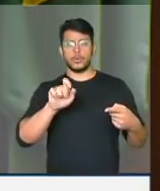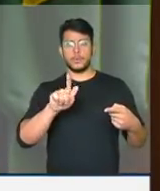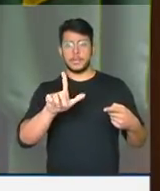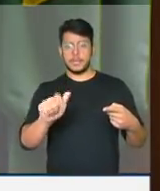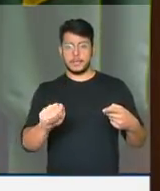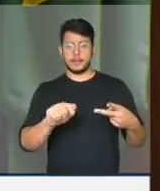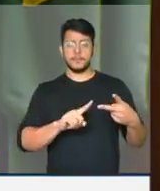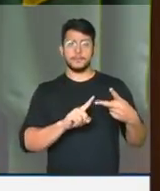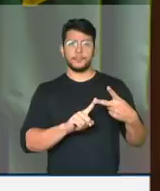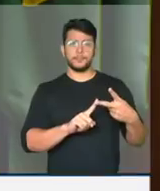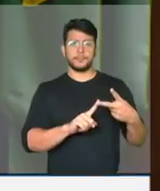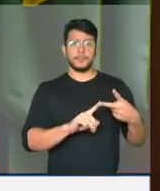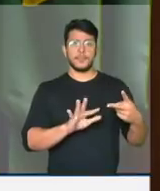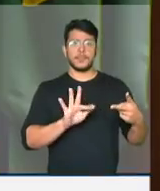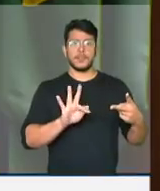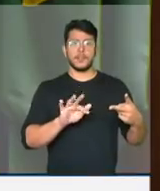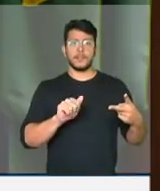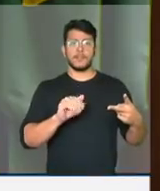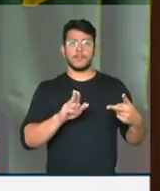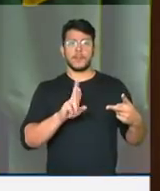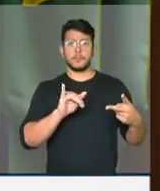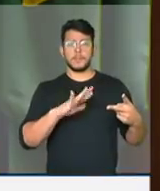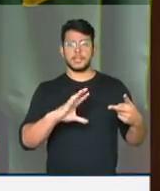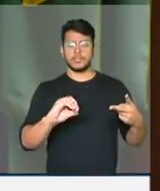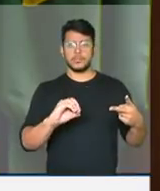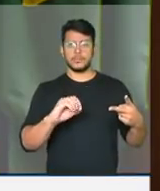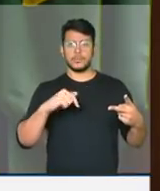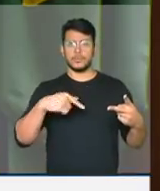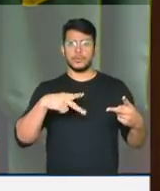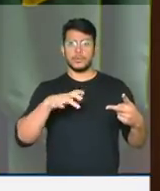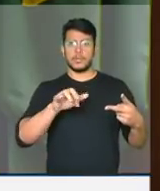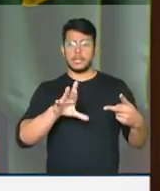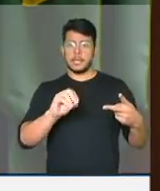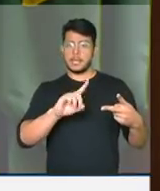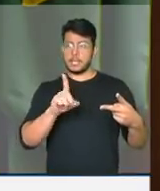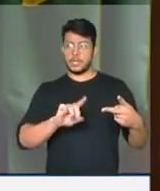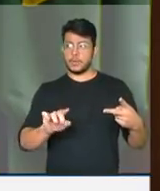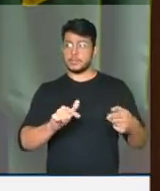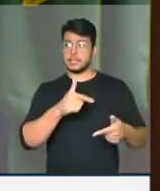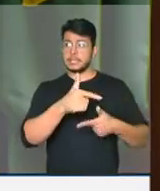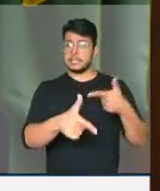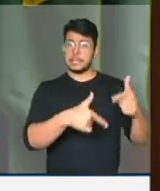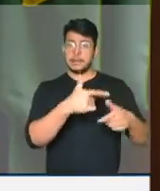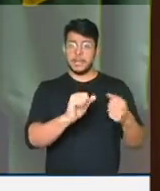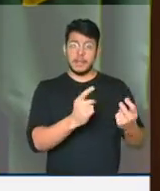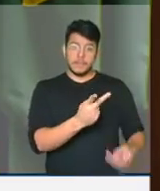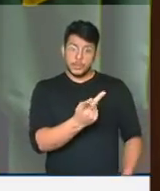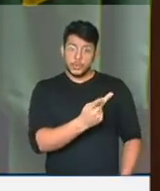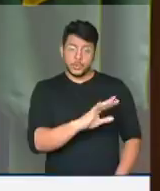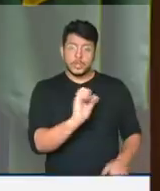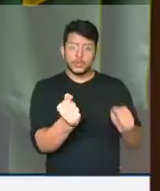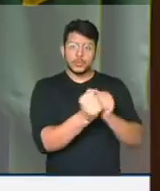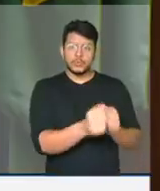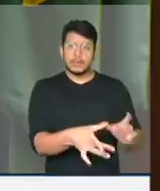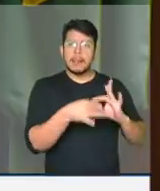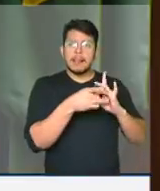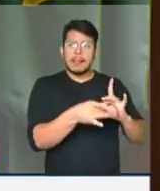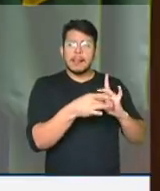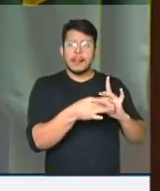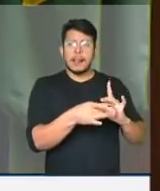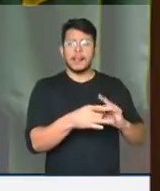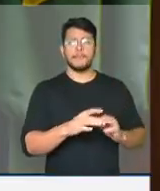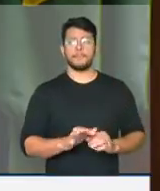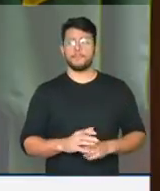Rio de Janeiro, e Fabrício Queiroz. Trabalhavam juntos no 18º Batalhão, amigos de longa data. Em